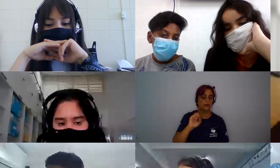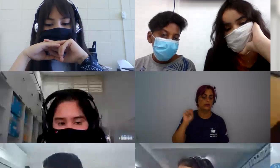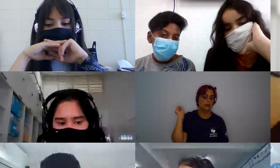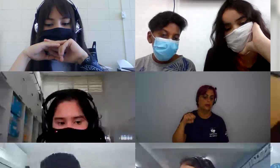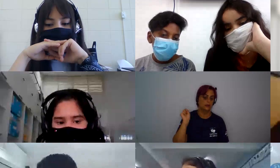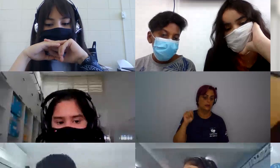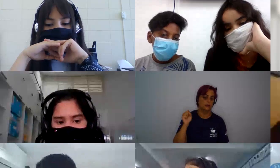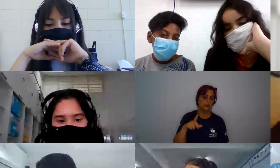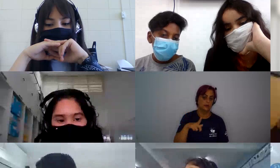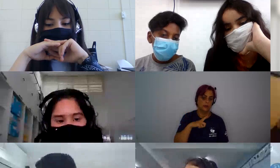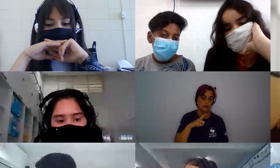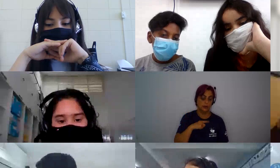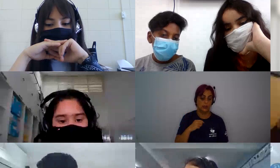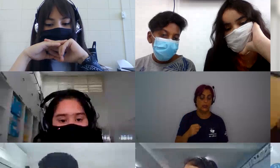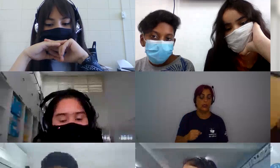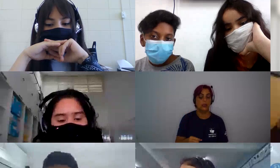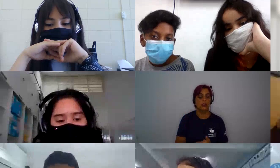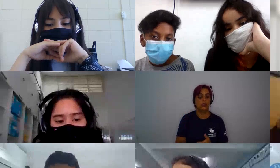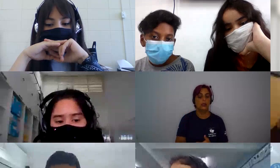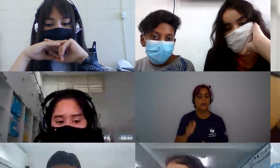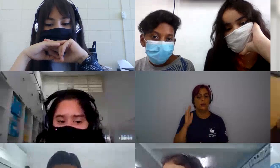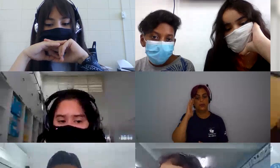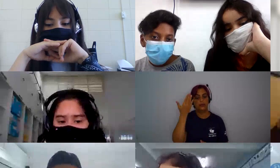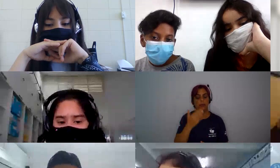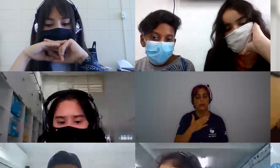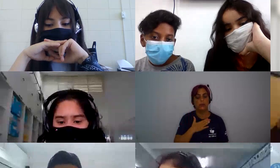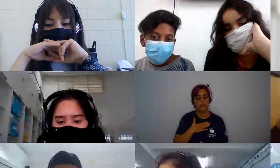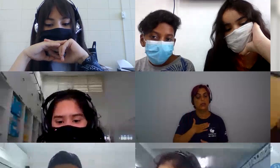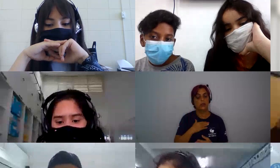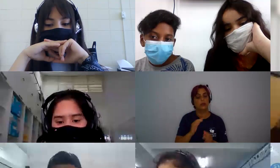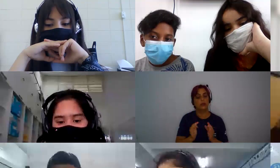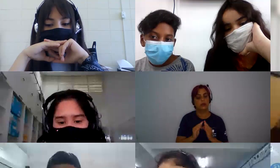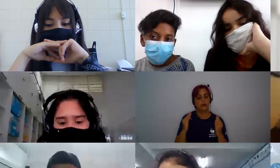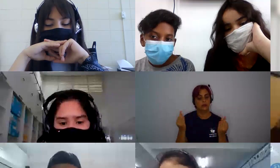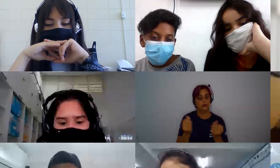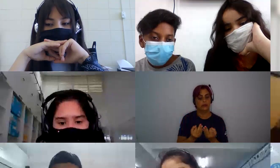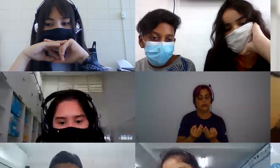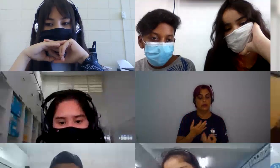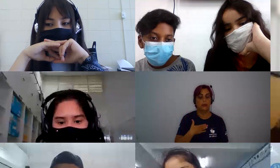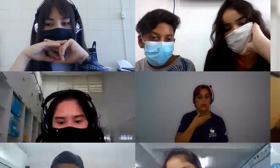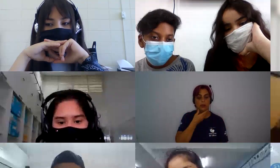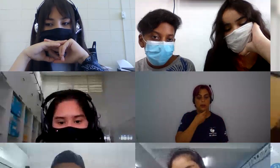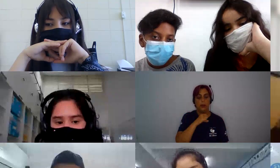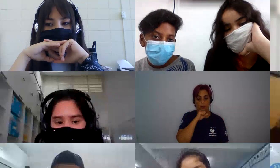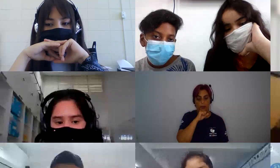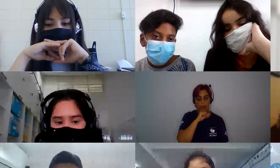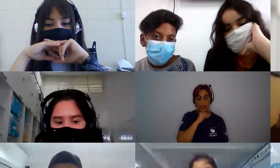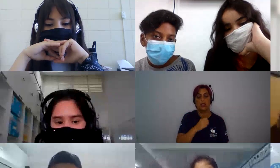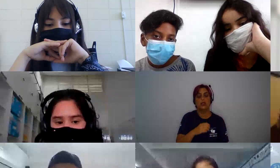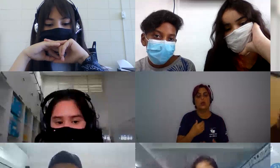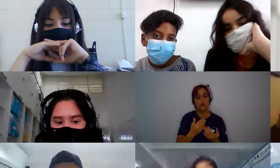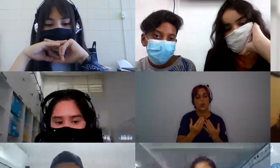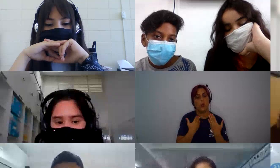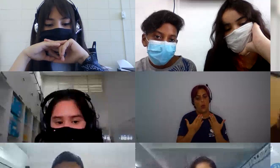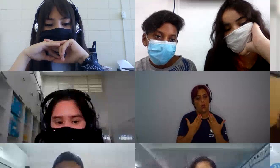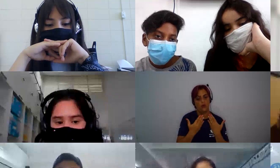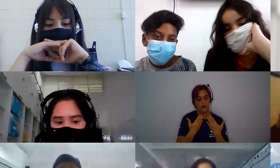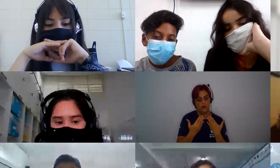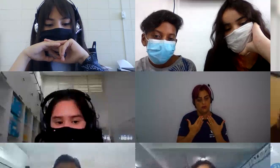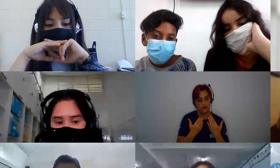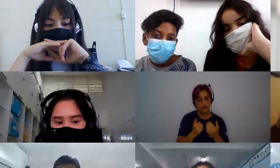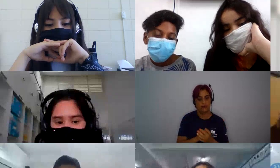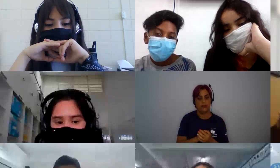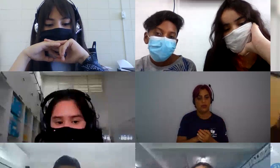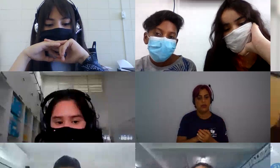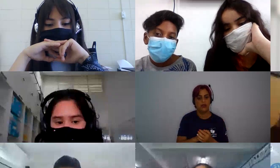vezes tem espaço. Principalmente os meus pais. Meu pai, ele conversa às vezes sobre isso. Às vezes ele fica até um